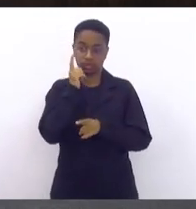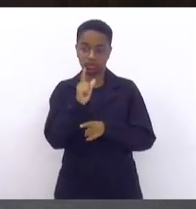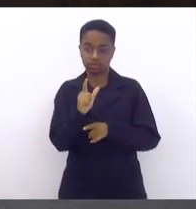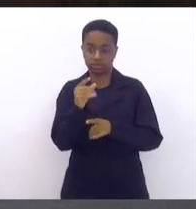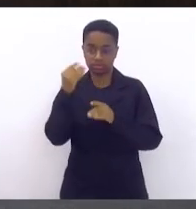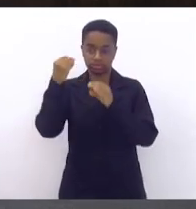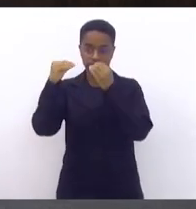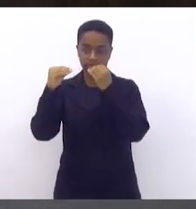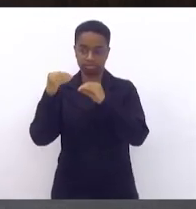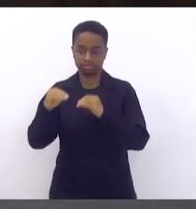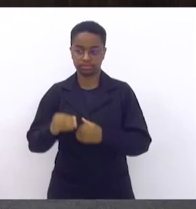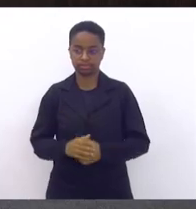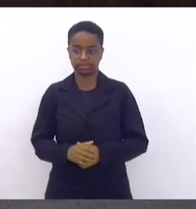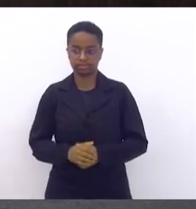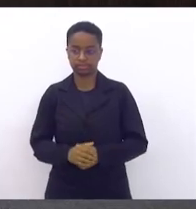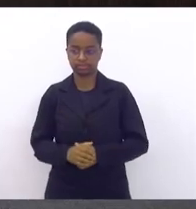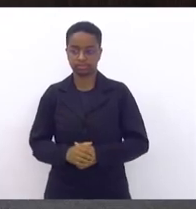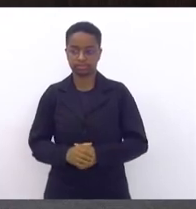bom